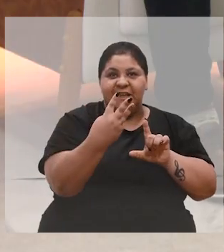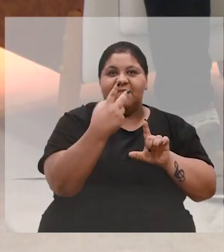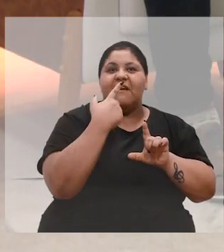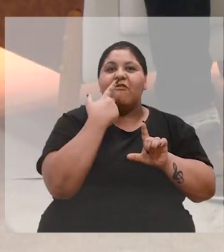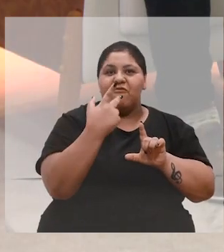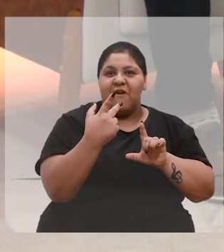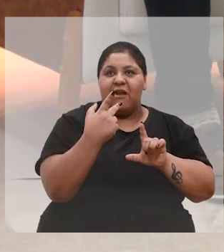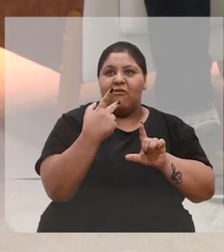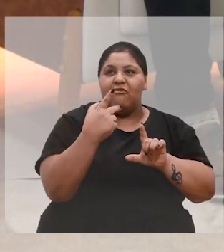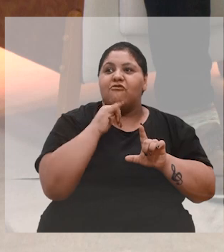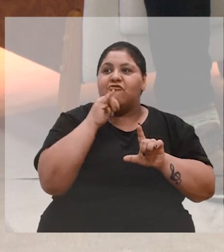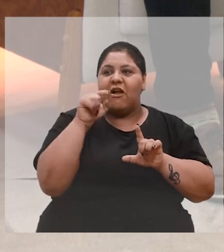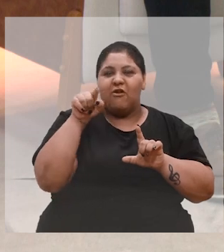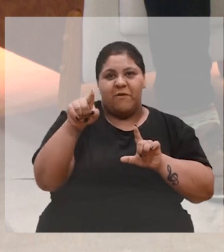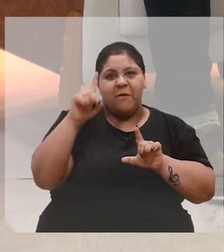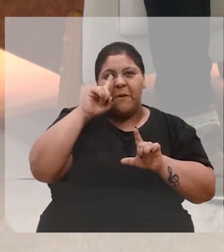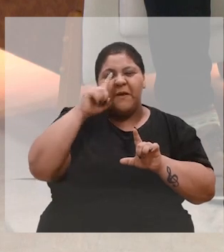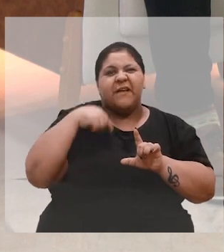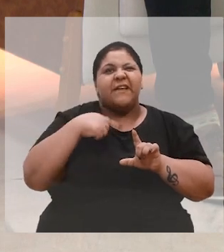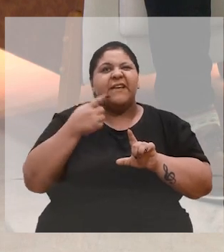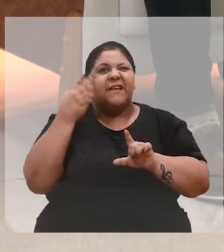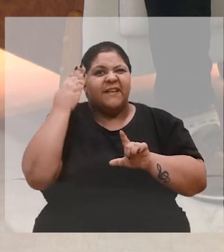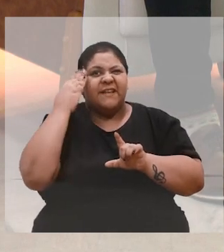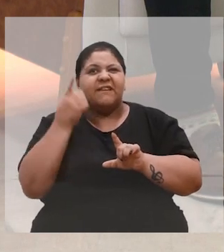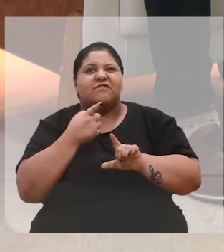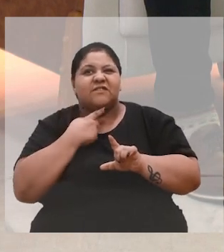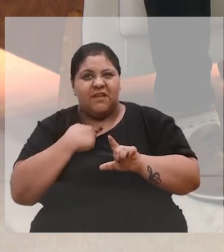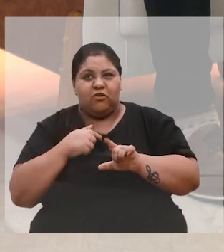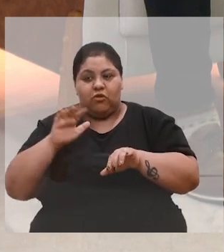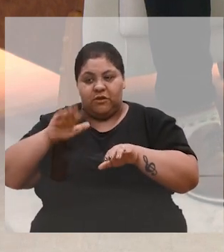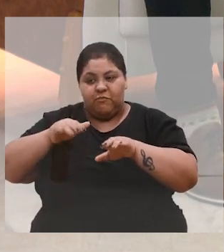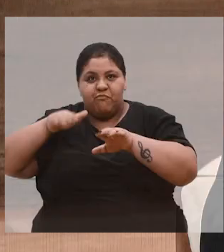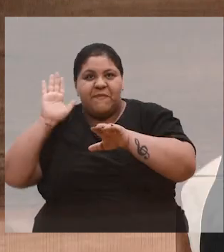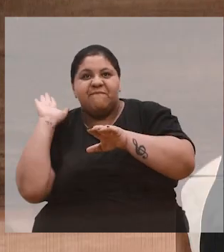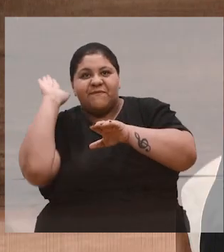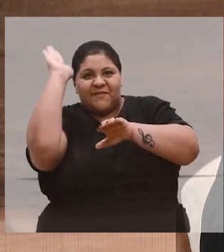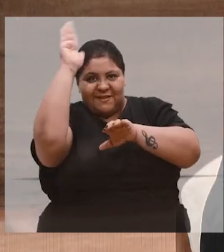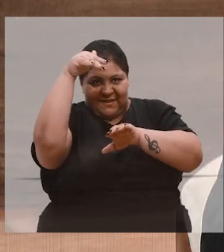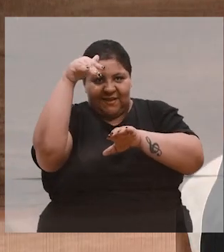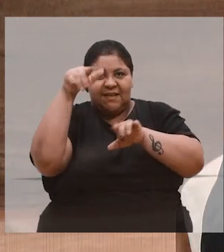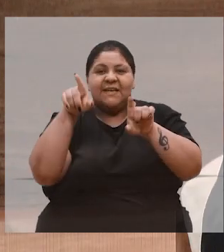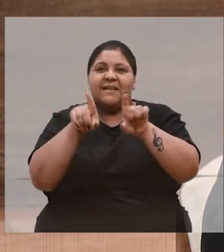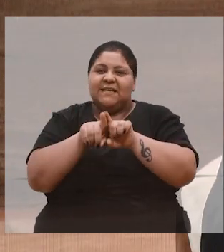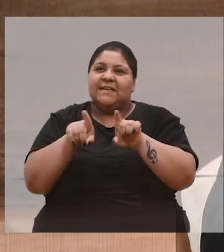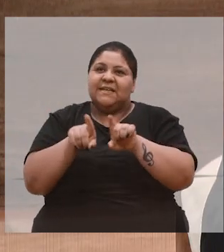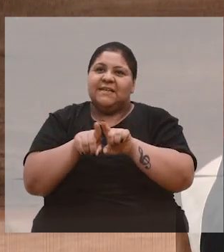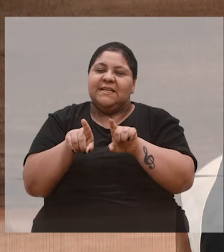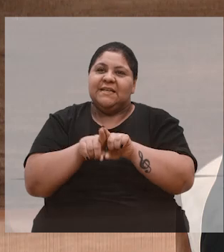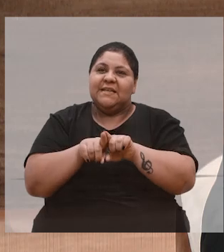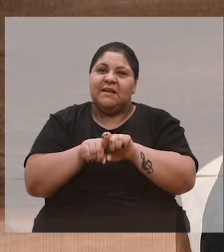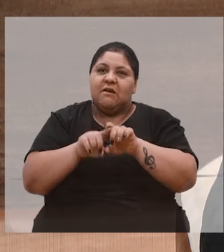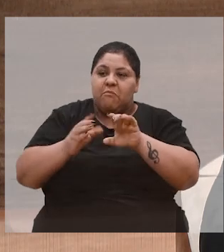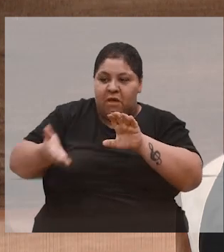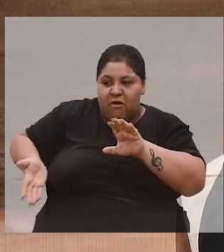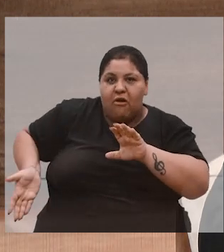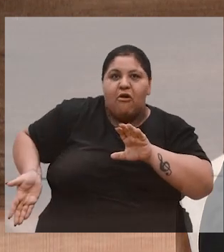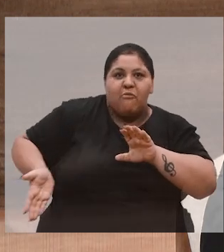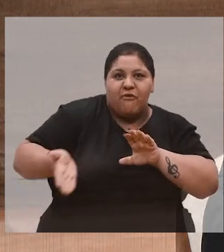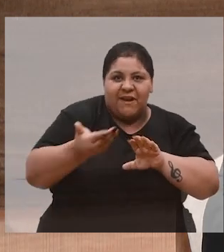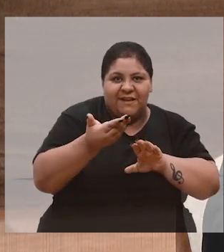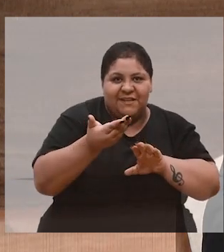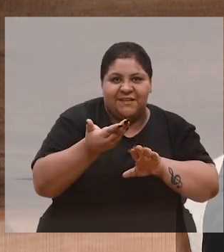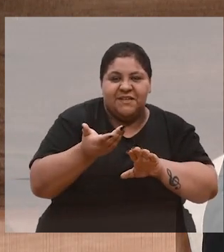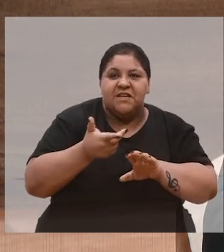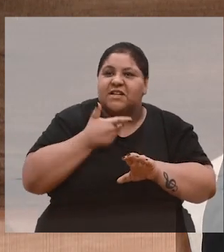falo. Eu sei que tu gostas, por exemplo, de basquete. Sim. E também de boliche. Então, para não dizer que nós